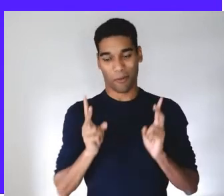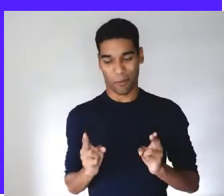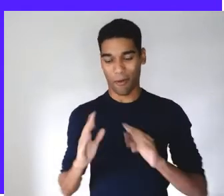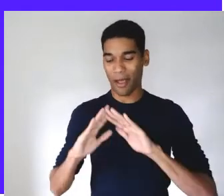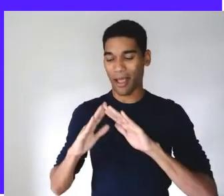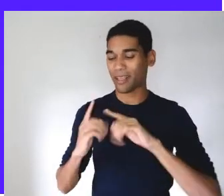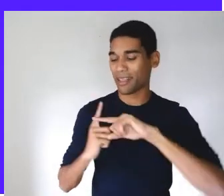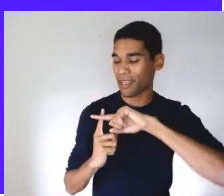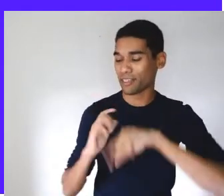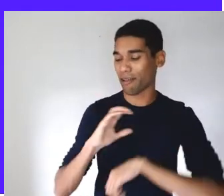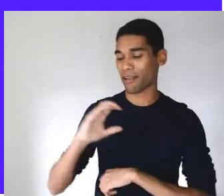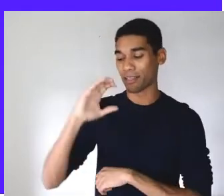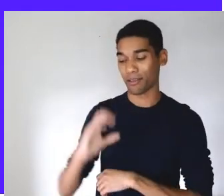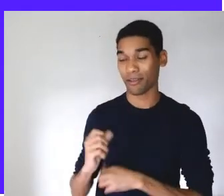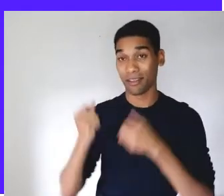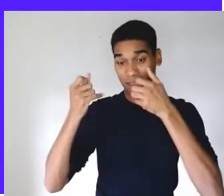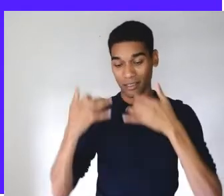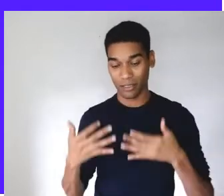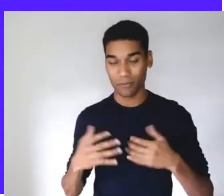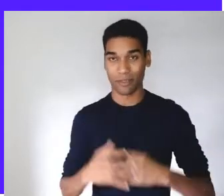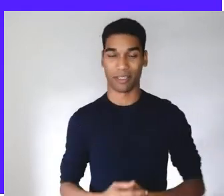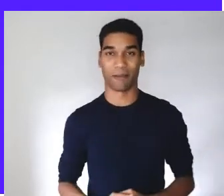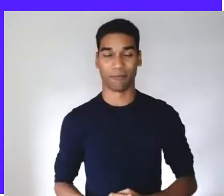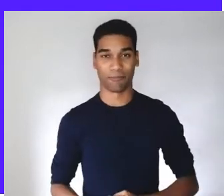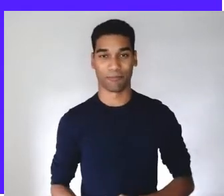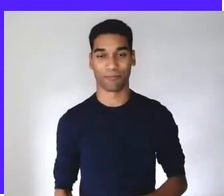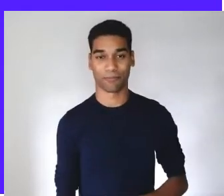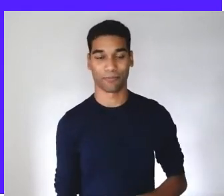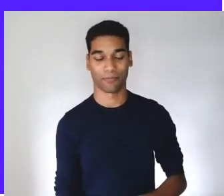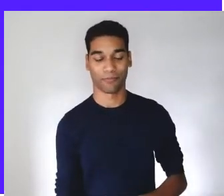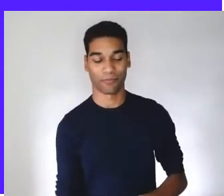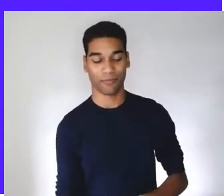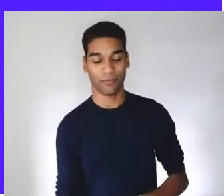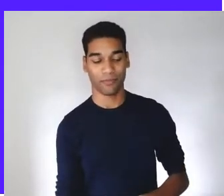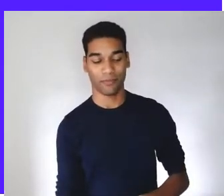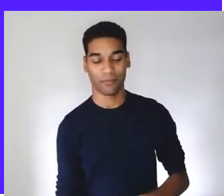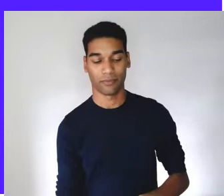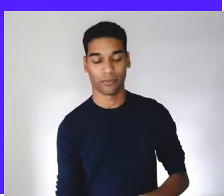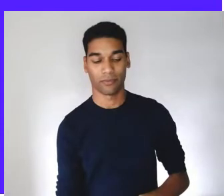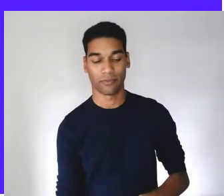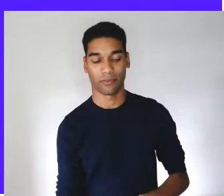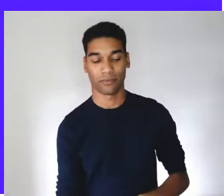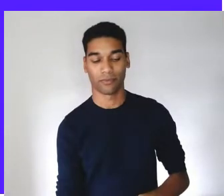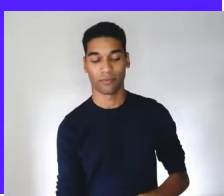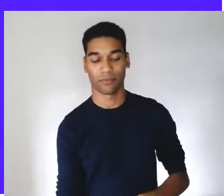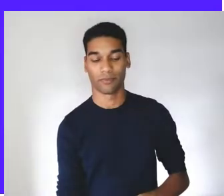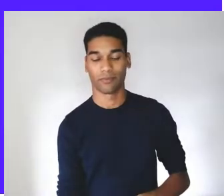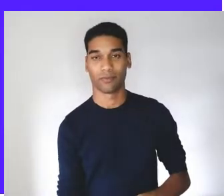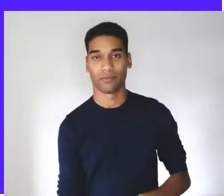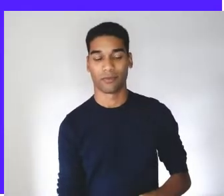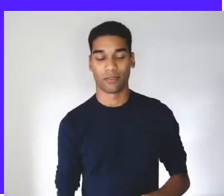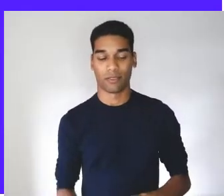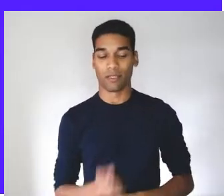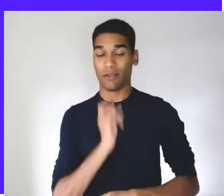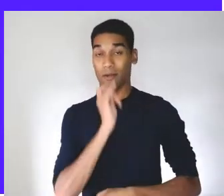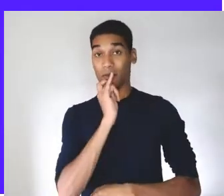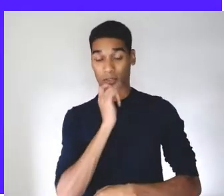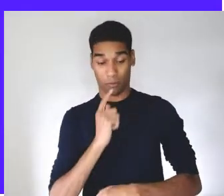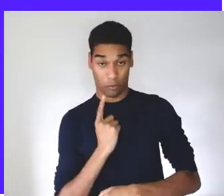Tá, tem um ponto que eu acho muito interessante também aí, né, do nosso trabalho nessa cobertura, que